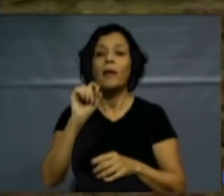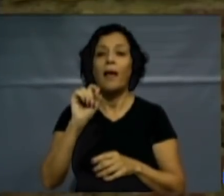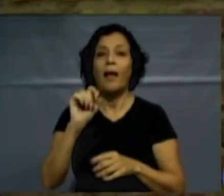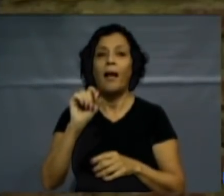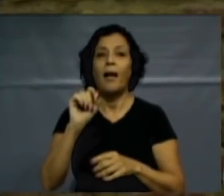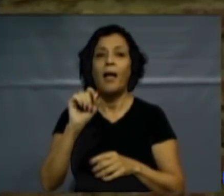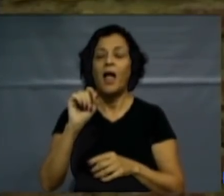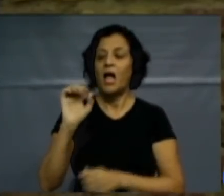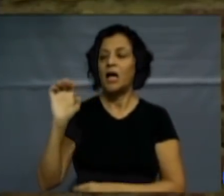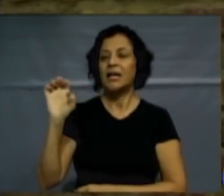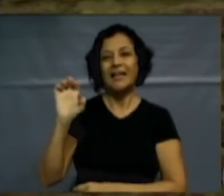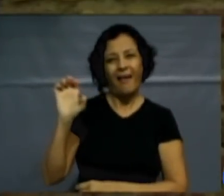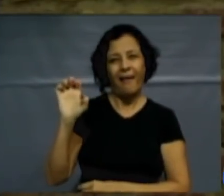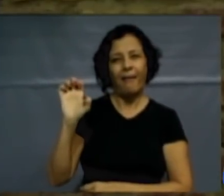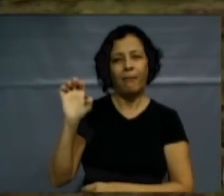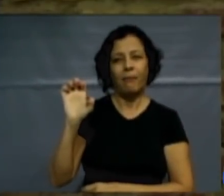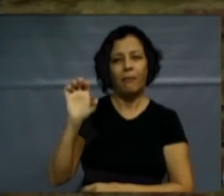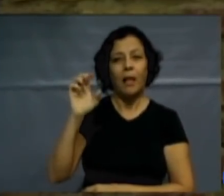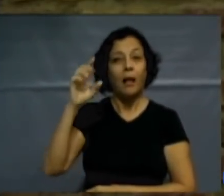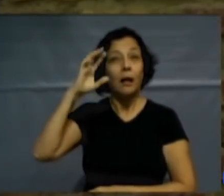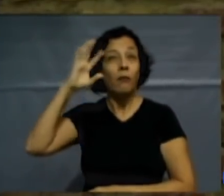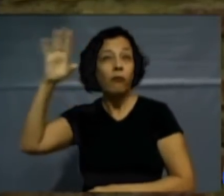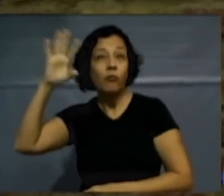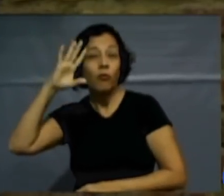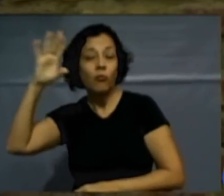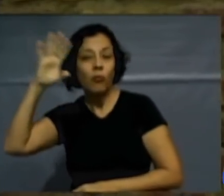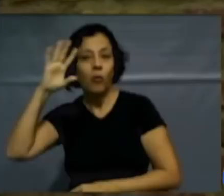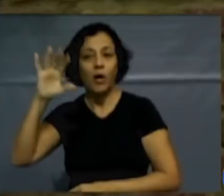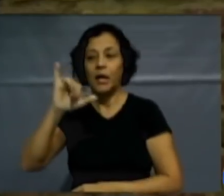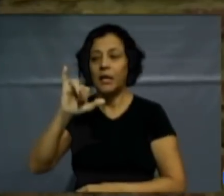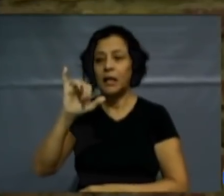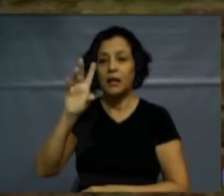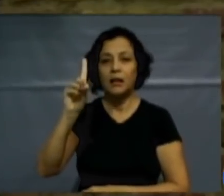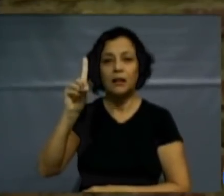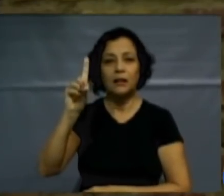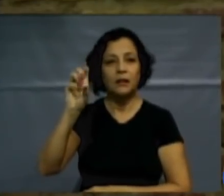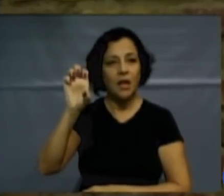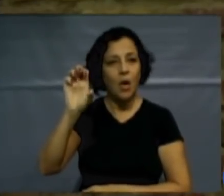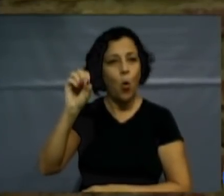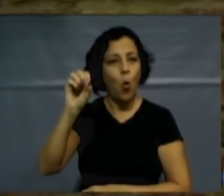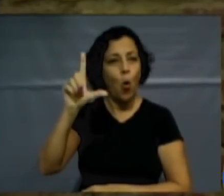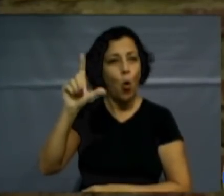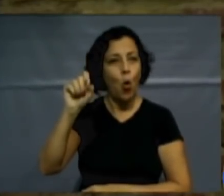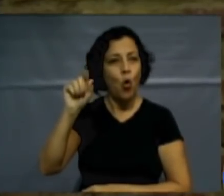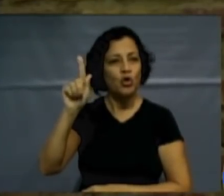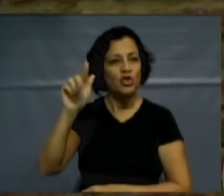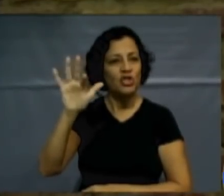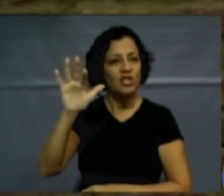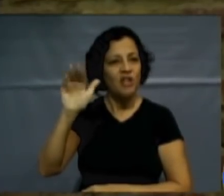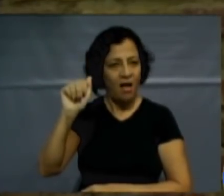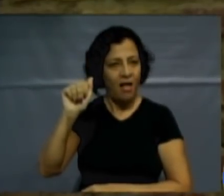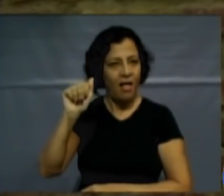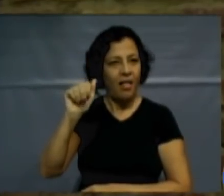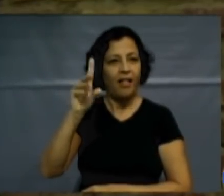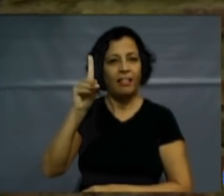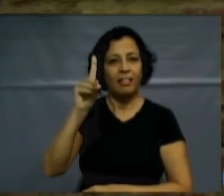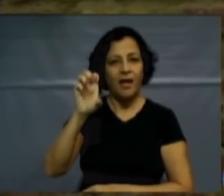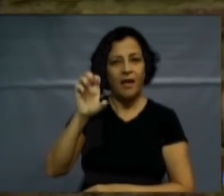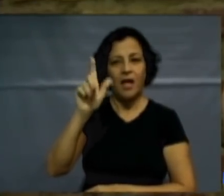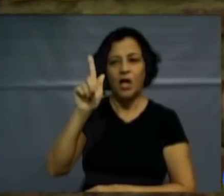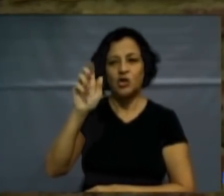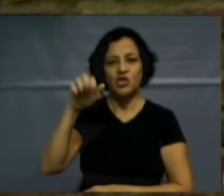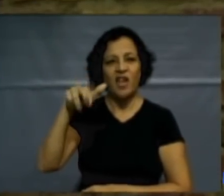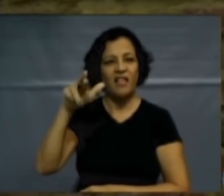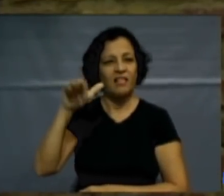gênero. E que aquilo virou um escândalo no movimento espírita, principalmente no meio virtual. Creio que